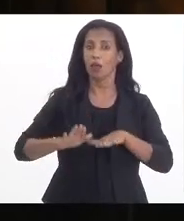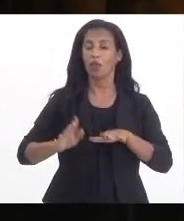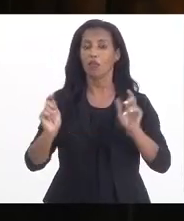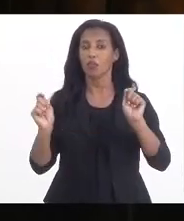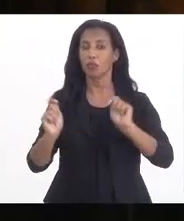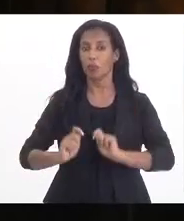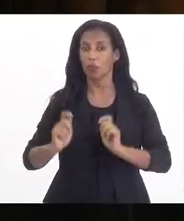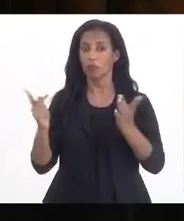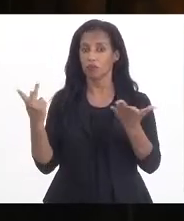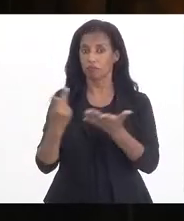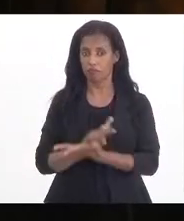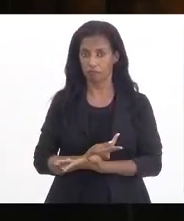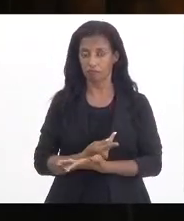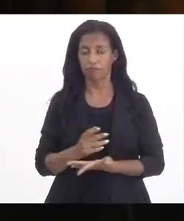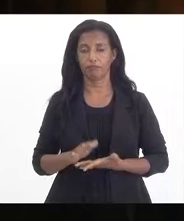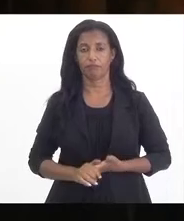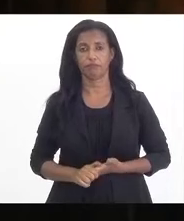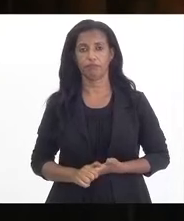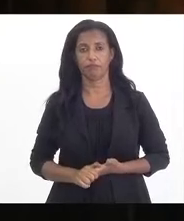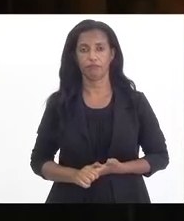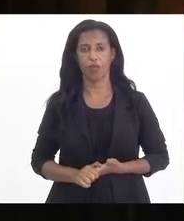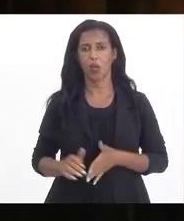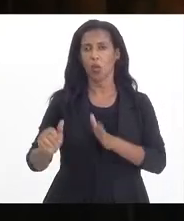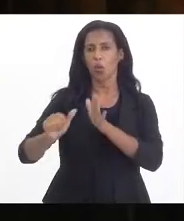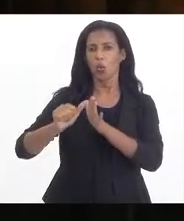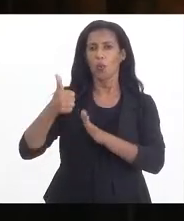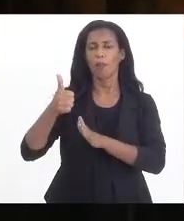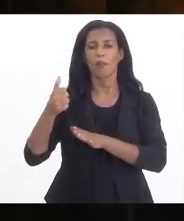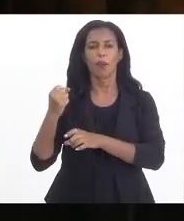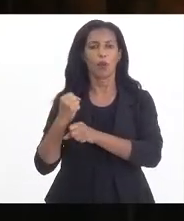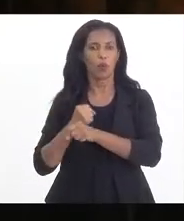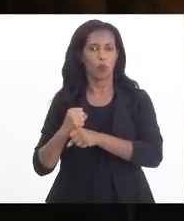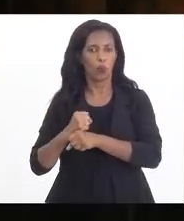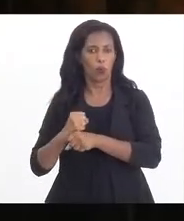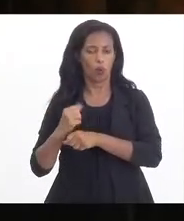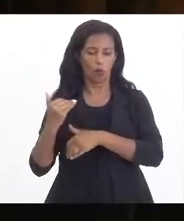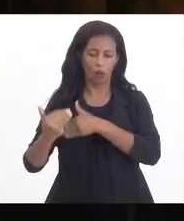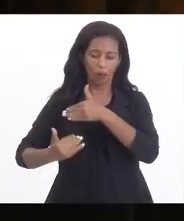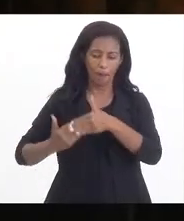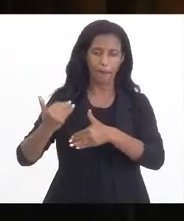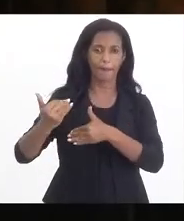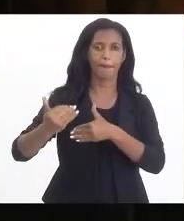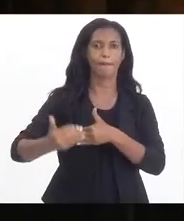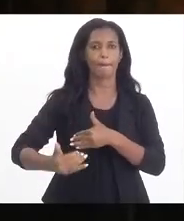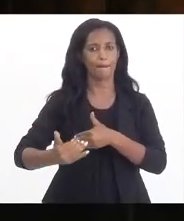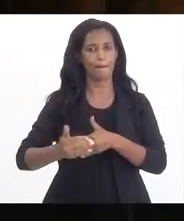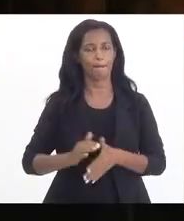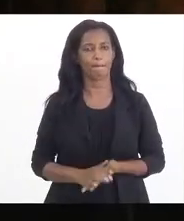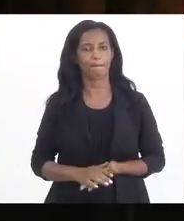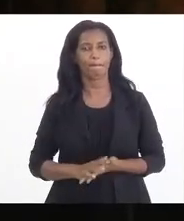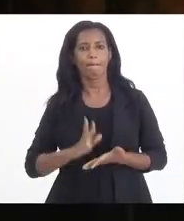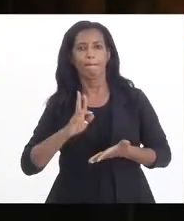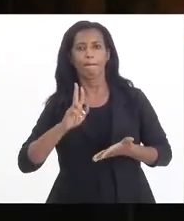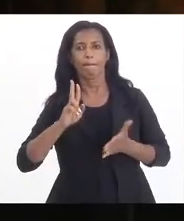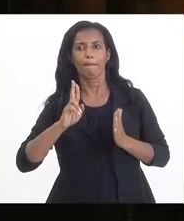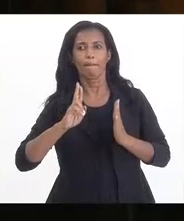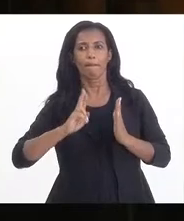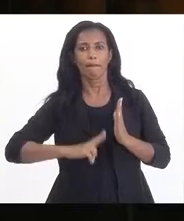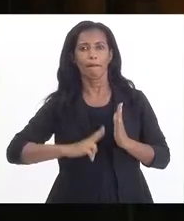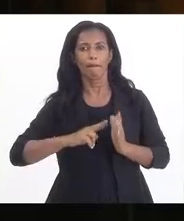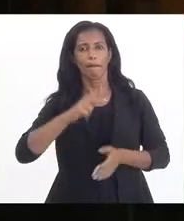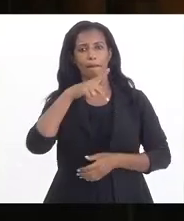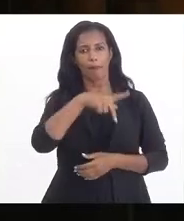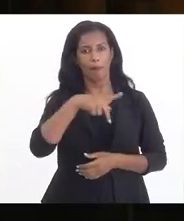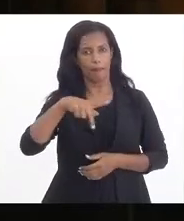vir a ocorrer no primeiro ano após a revisão